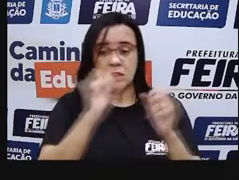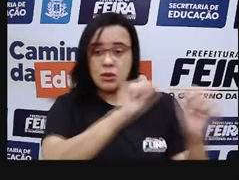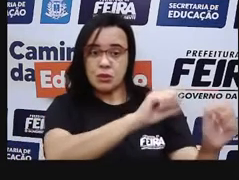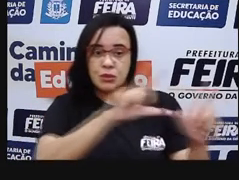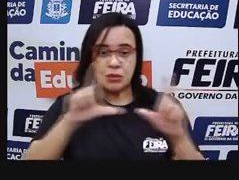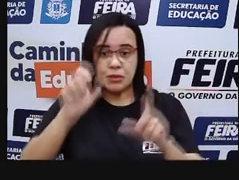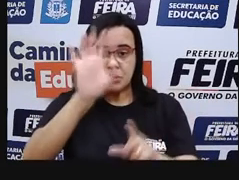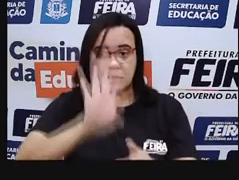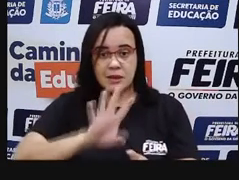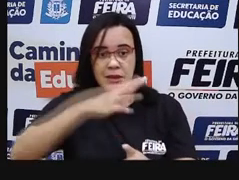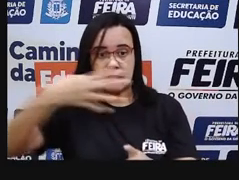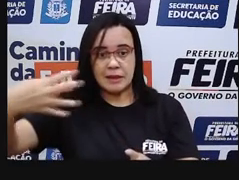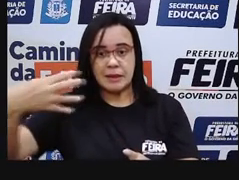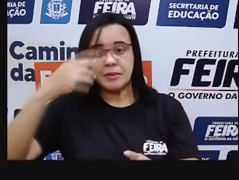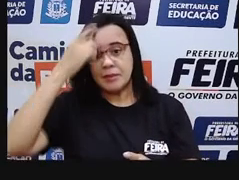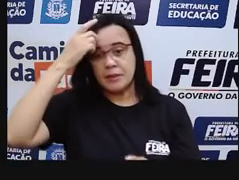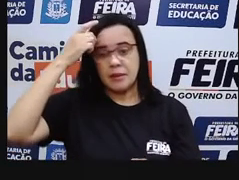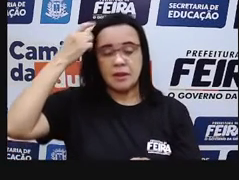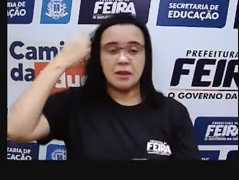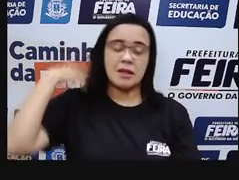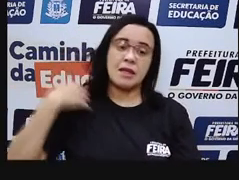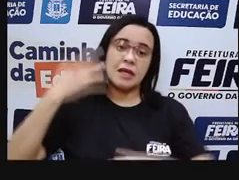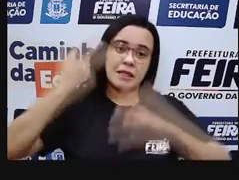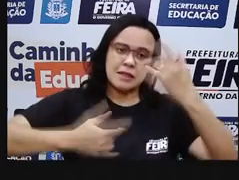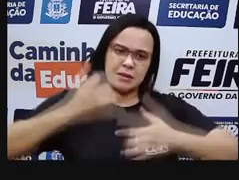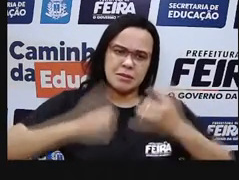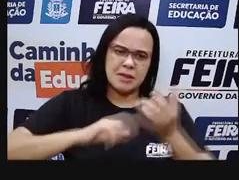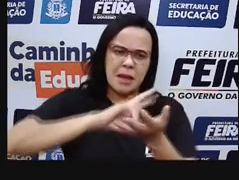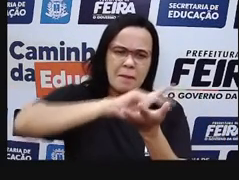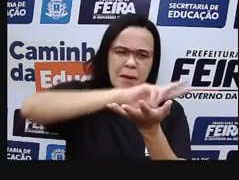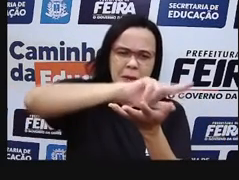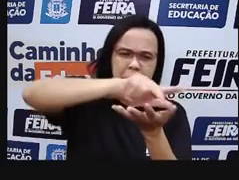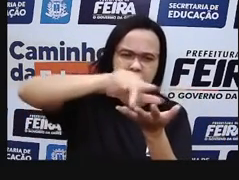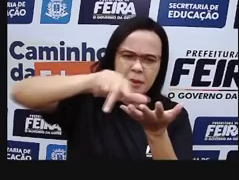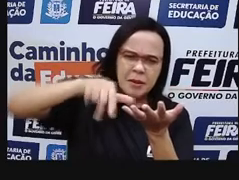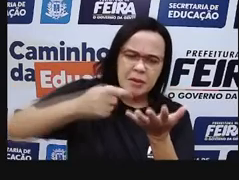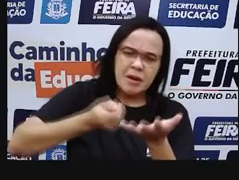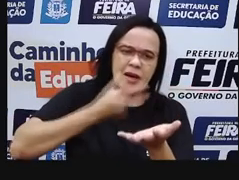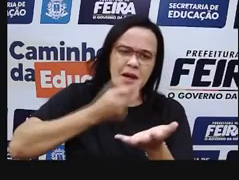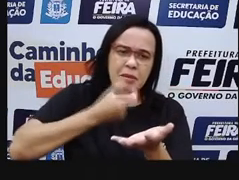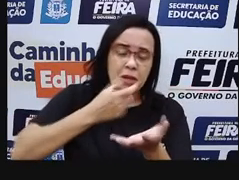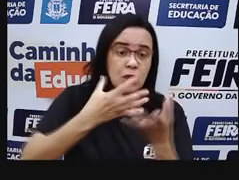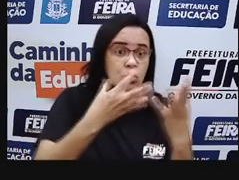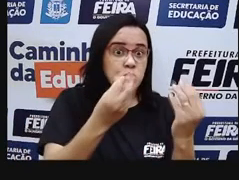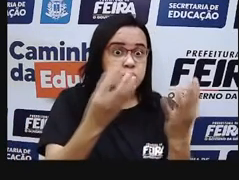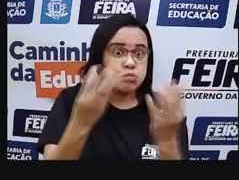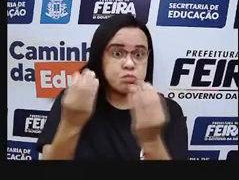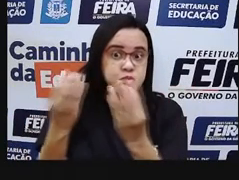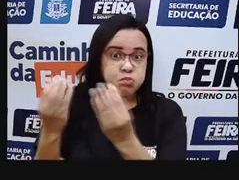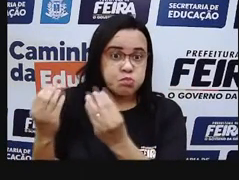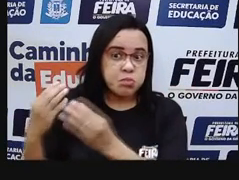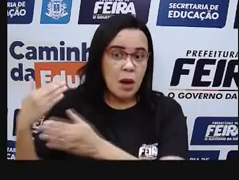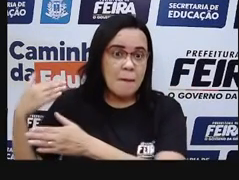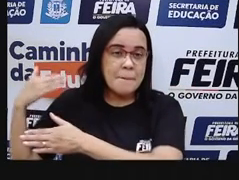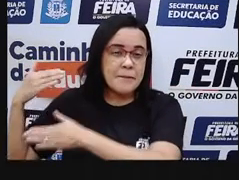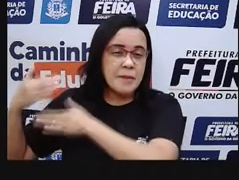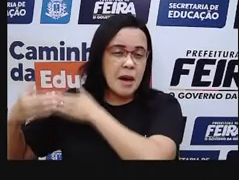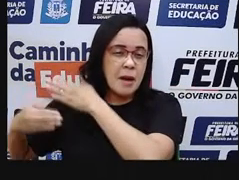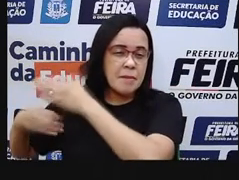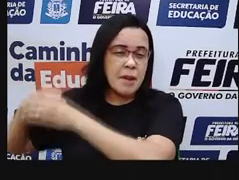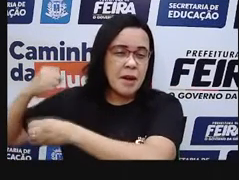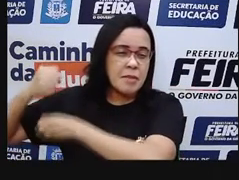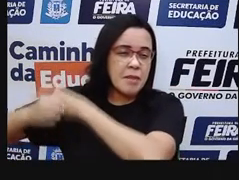beta-lactâmicos foram clinicol vários remédios vários aqui antimicrobiano que foram dispersos e